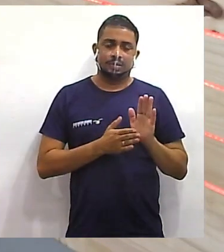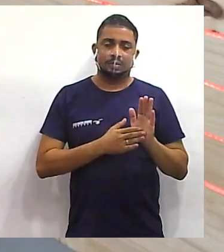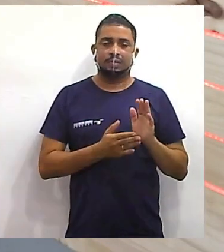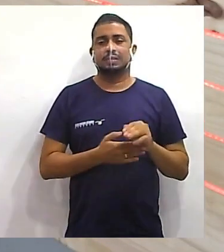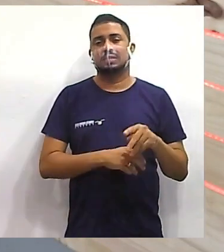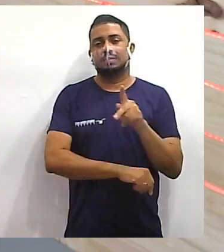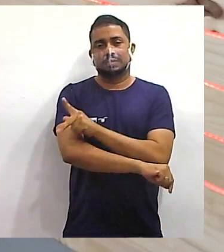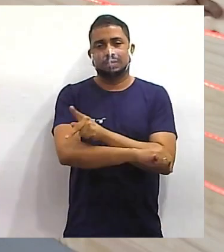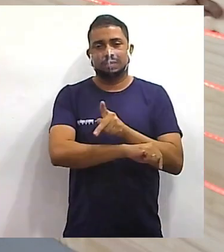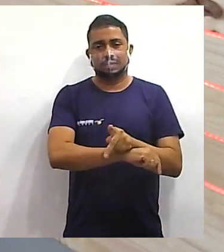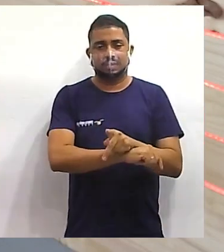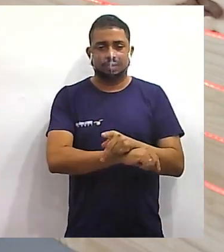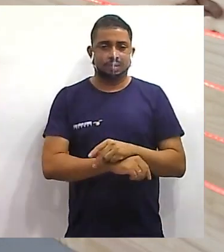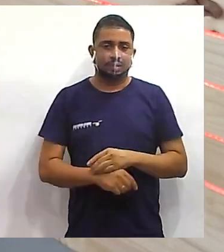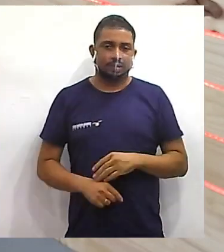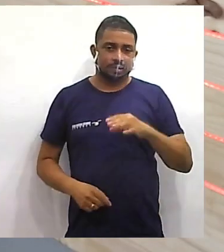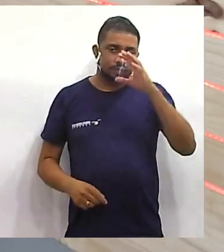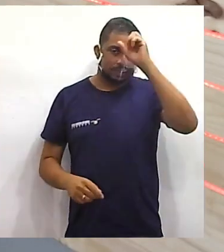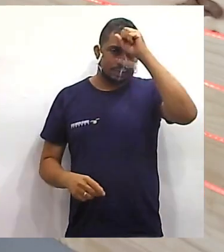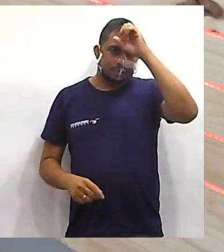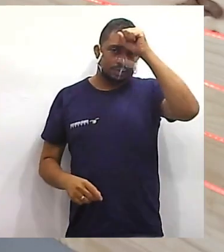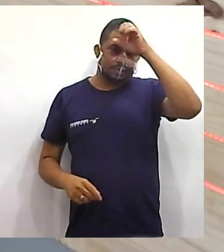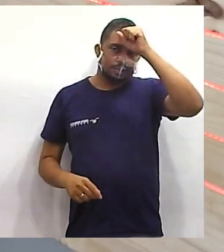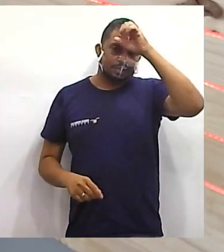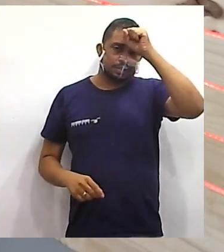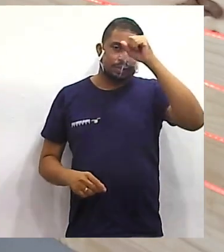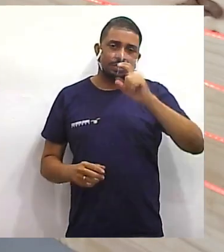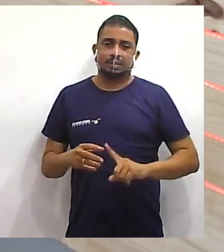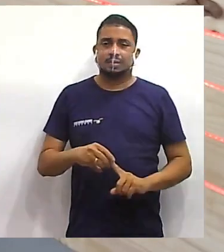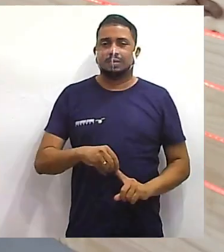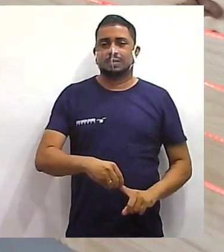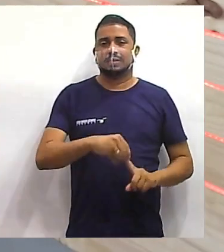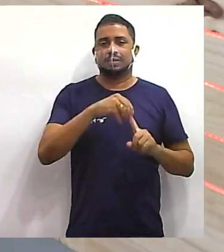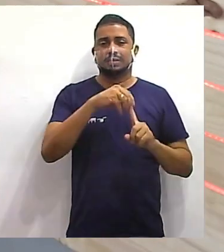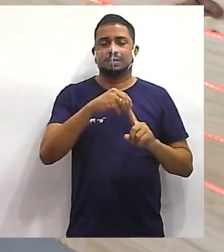a aprendizagem, que é o único